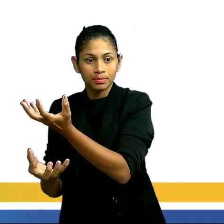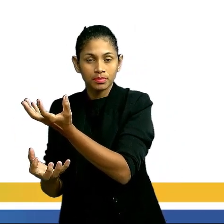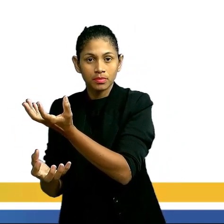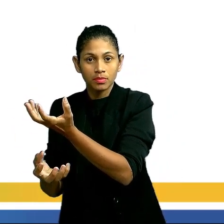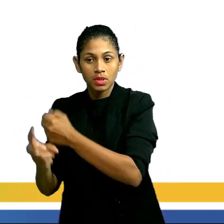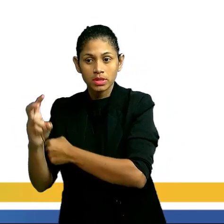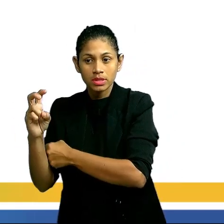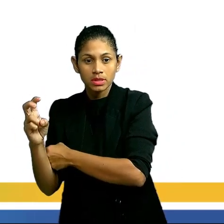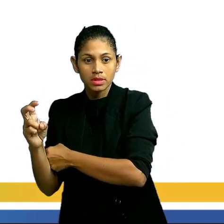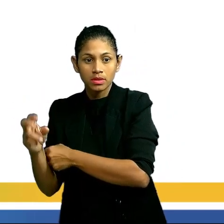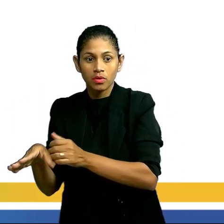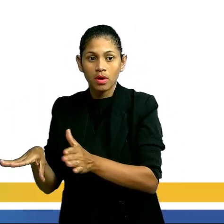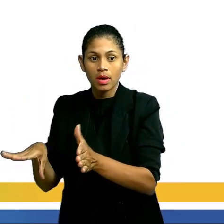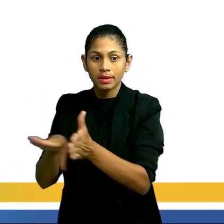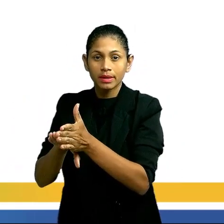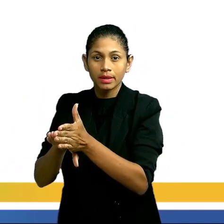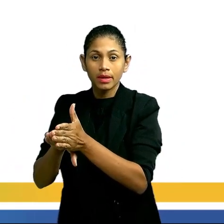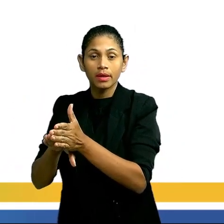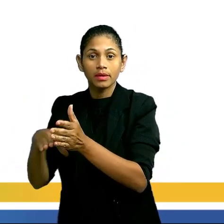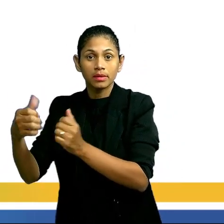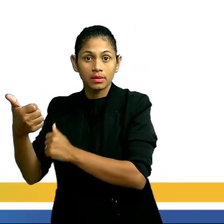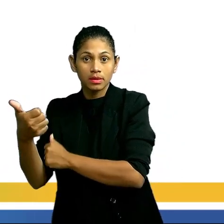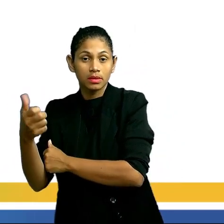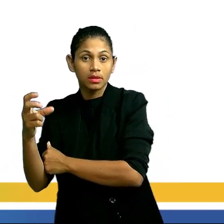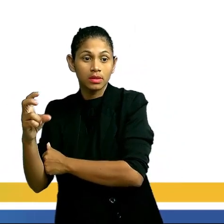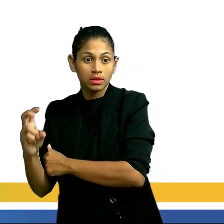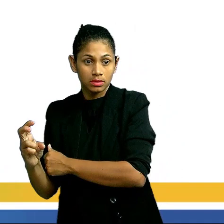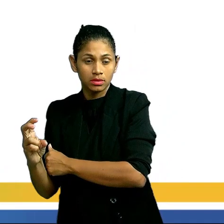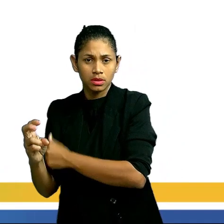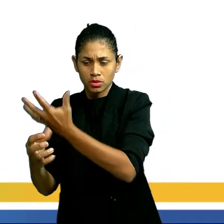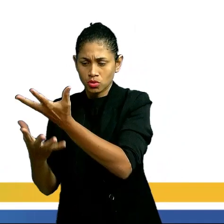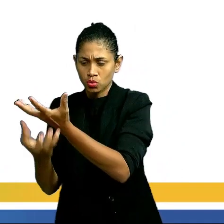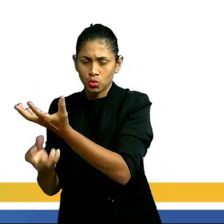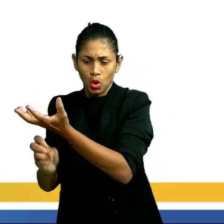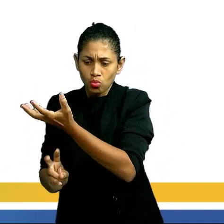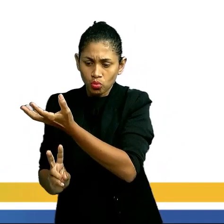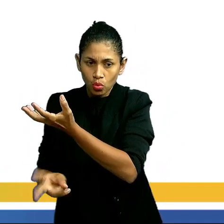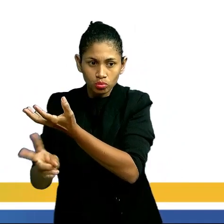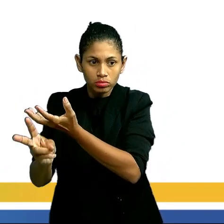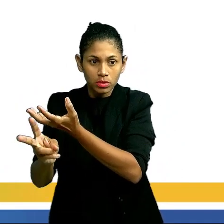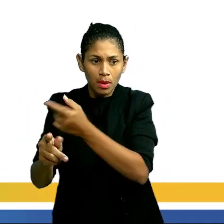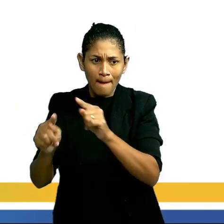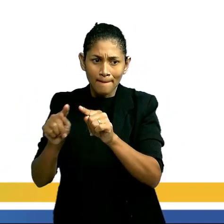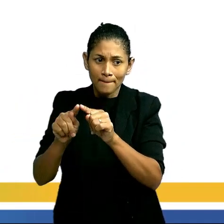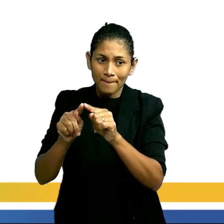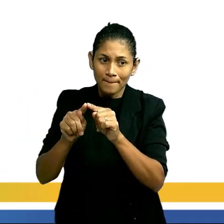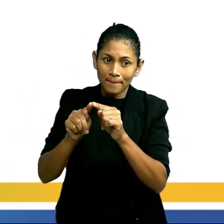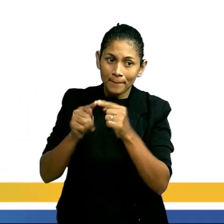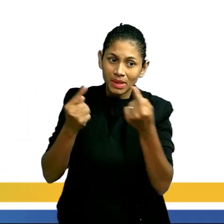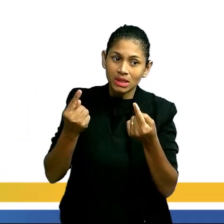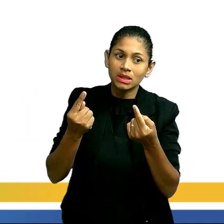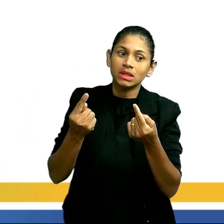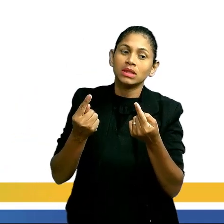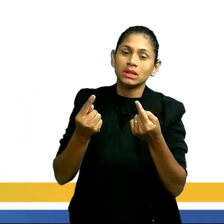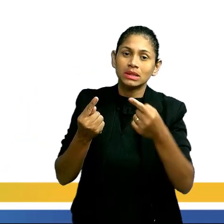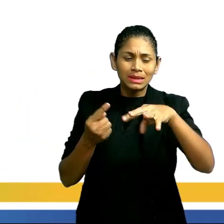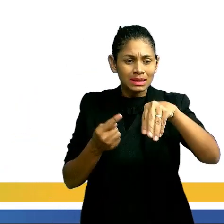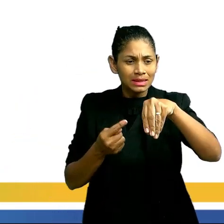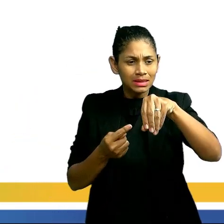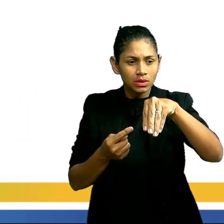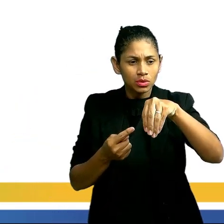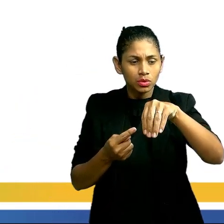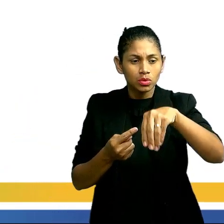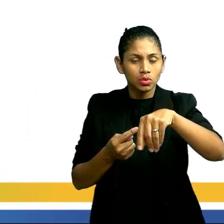no ralo, mas somente de 5 a 10 é constante na torneira. Ou seja, já encontramos um primeiro intervalo aqui,